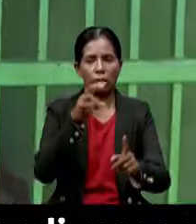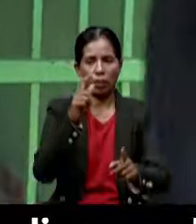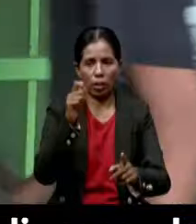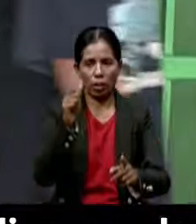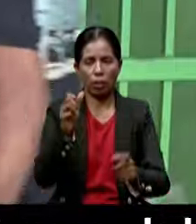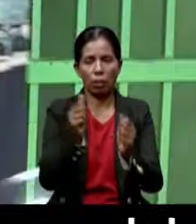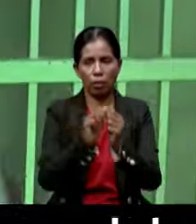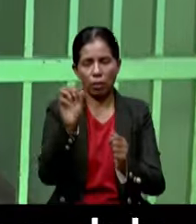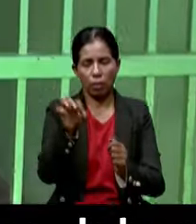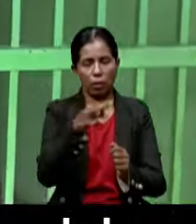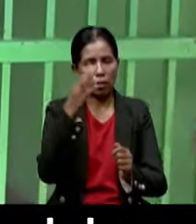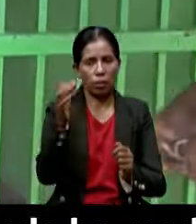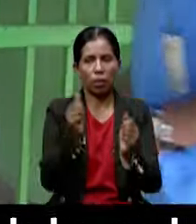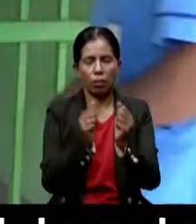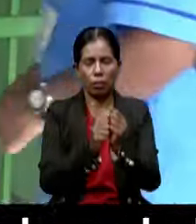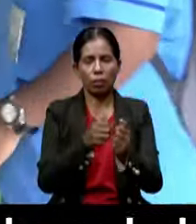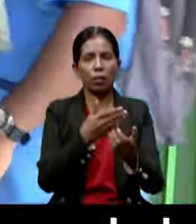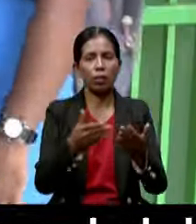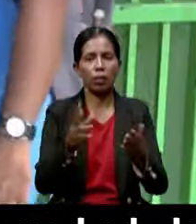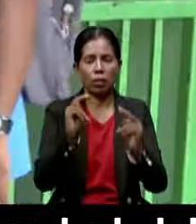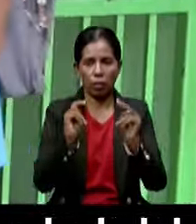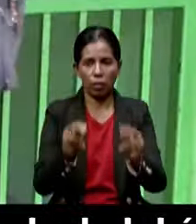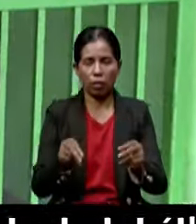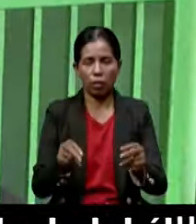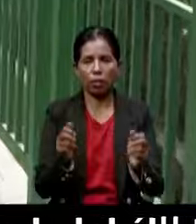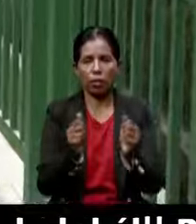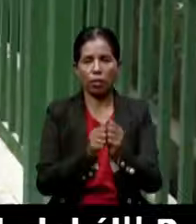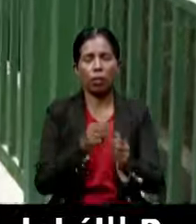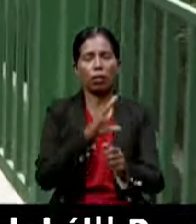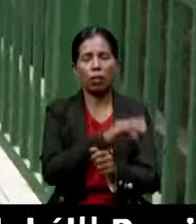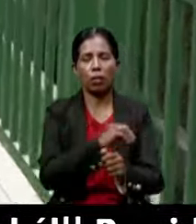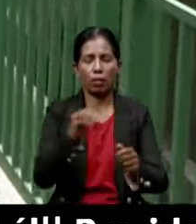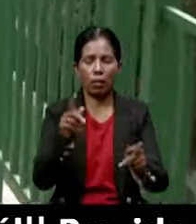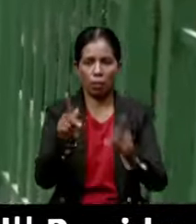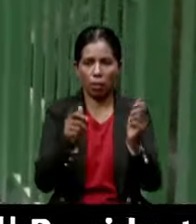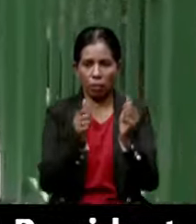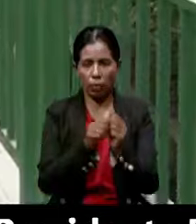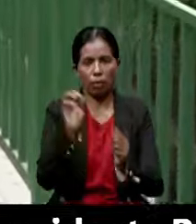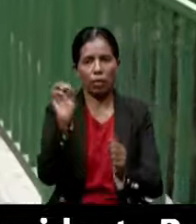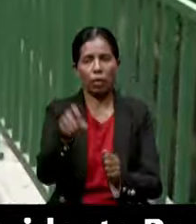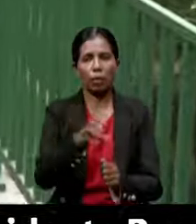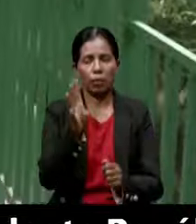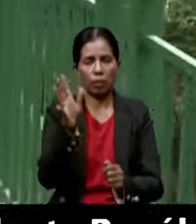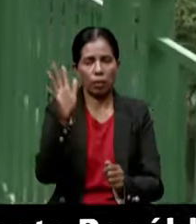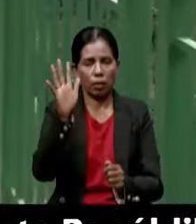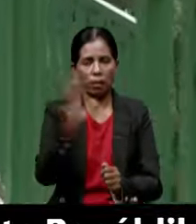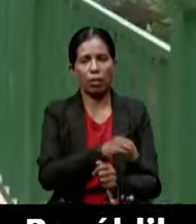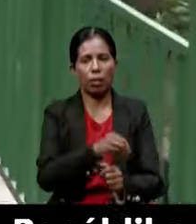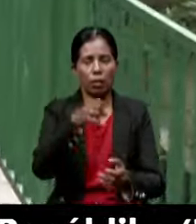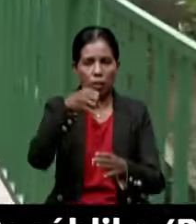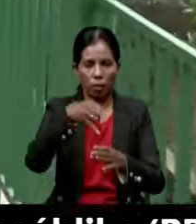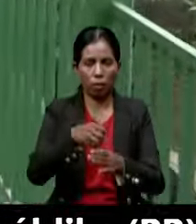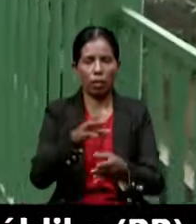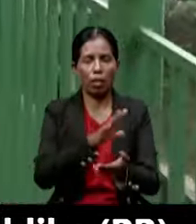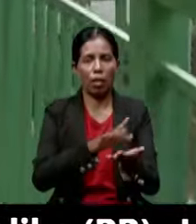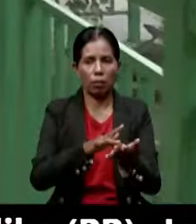resin sia esensial ronu lu resin hitu necesario sia no konsumaves item hat nu lu resin 5 maka stok mamuk incluimos ai